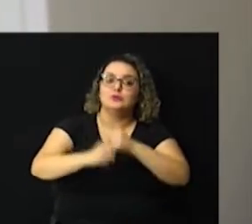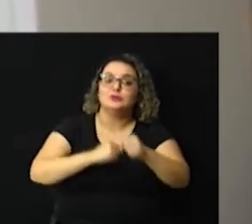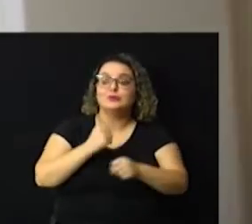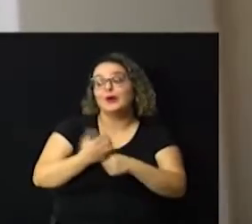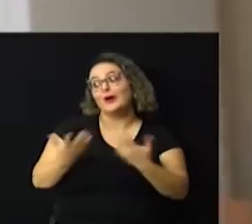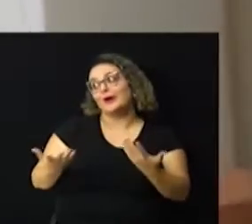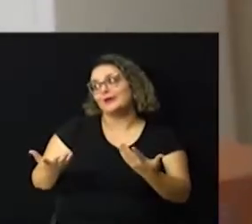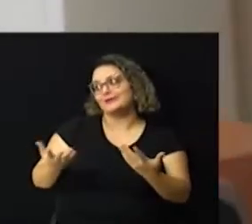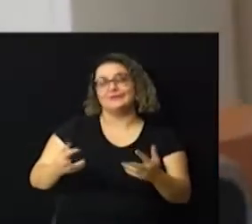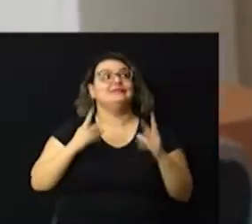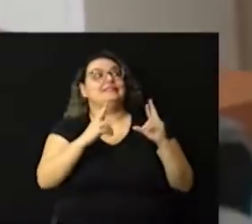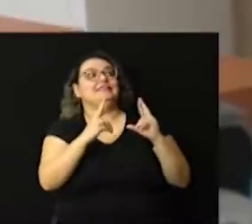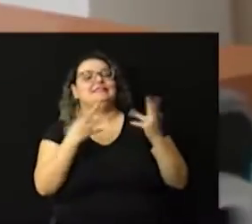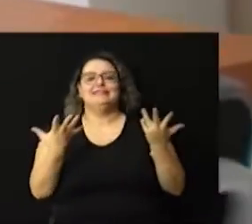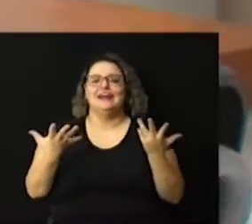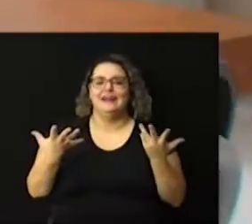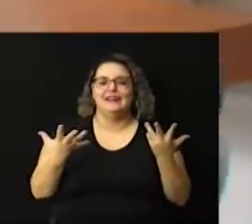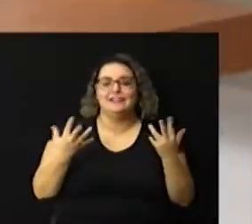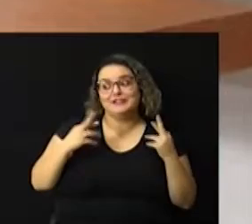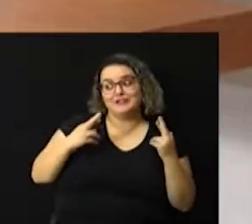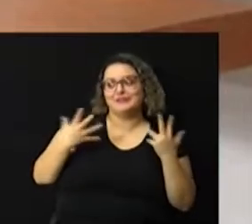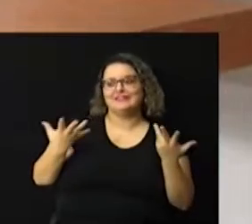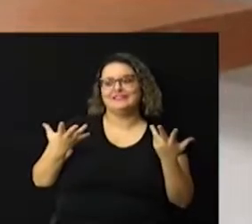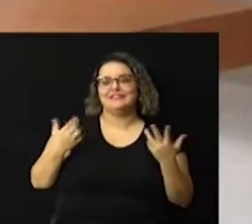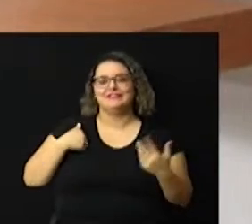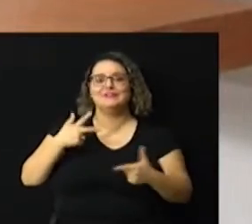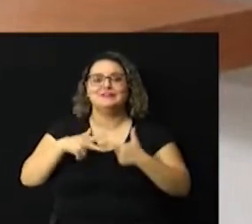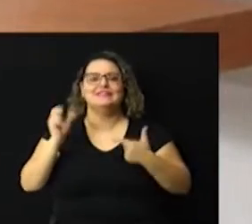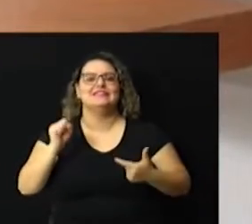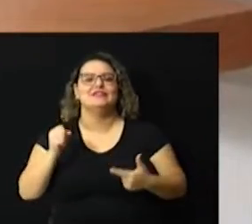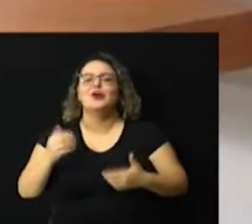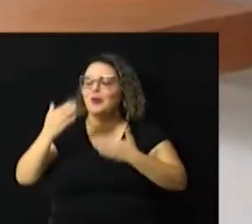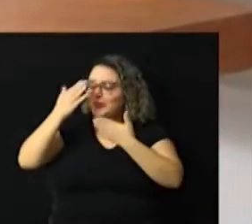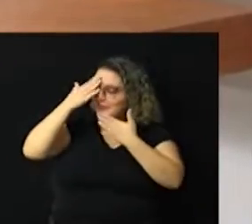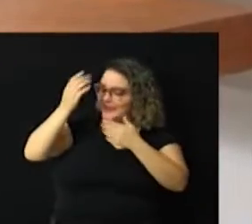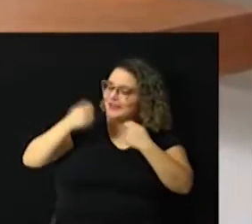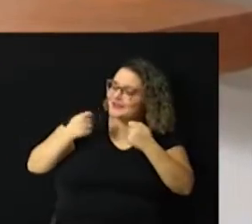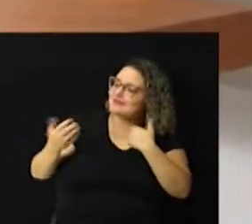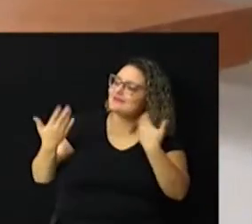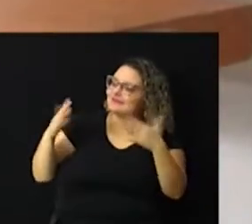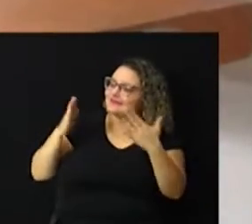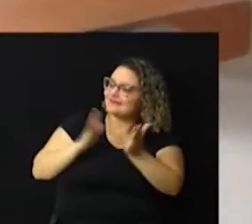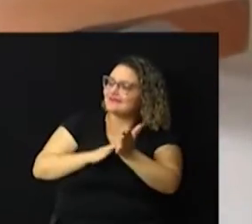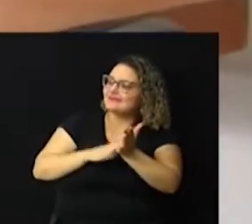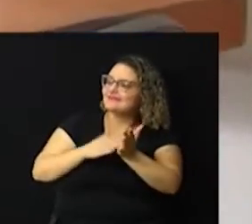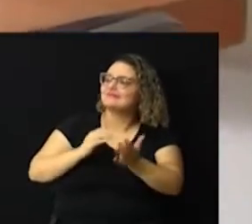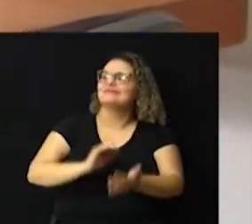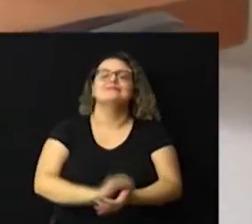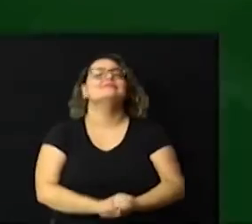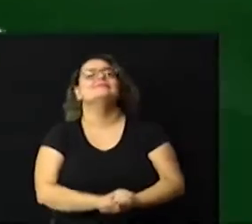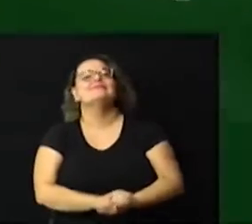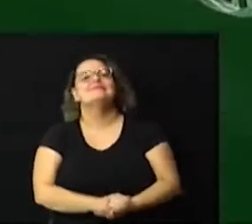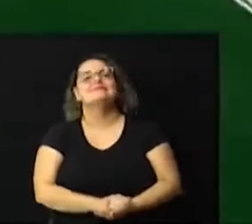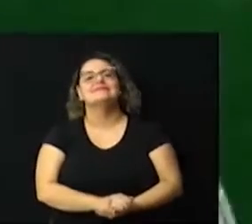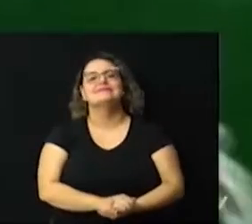sabe a professora Fran? Quem sabe? É isso aí, muito obrigado pela entrevista. Obrigada. E parabéns mais uma vez. Obrigada.